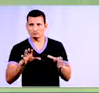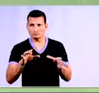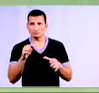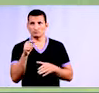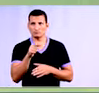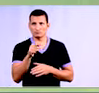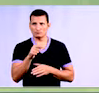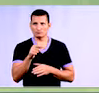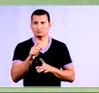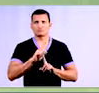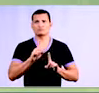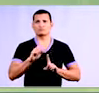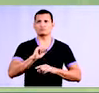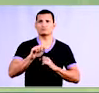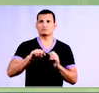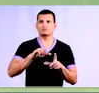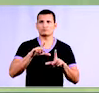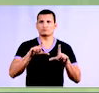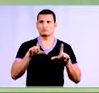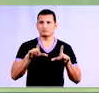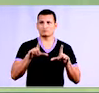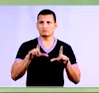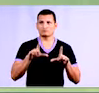ele não será carregado.